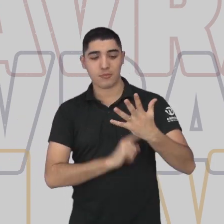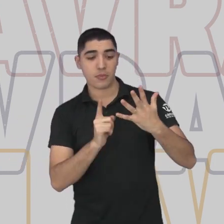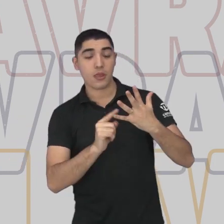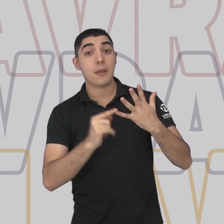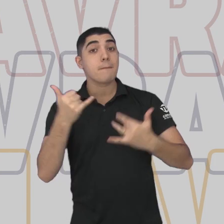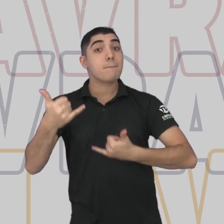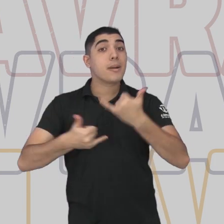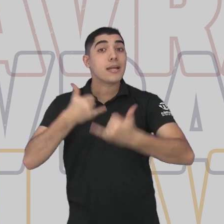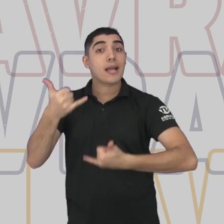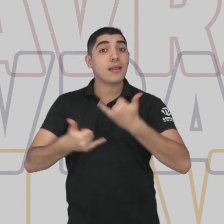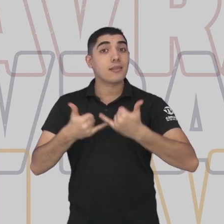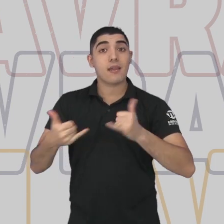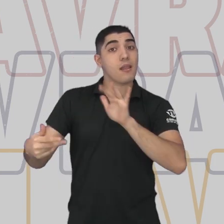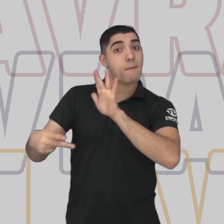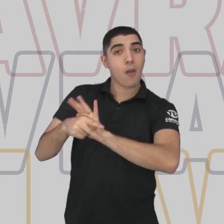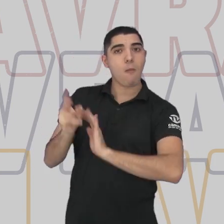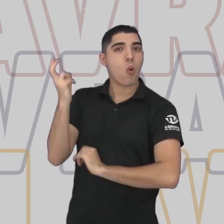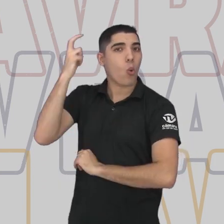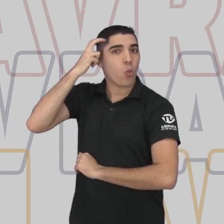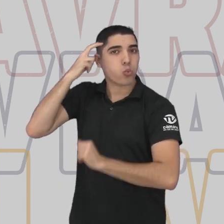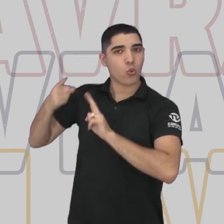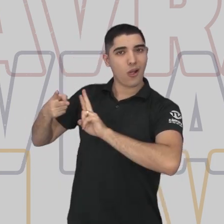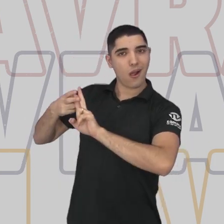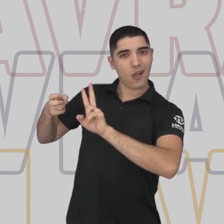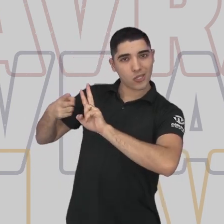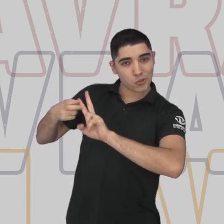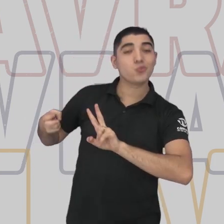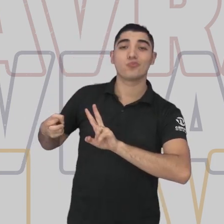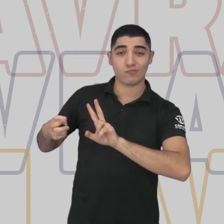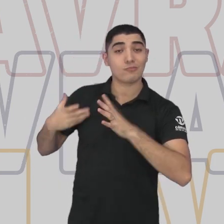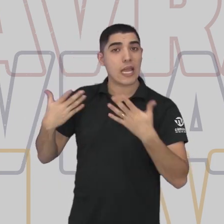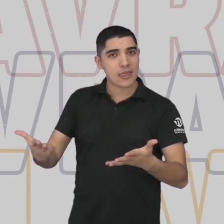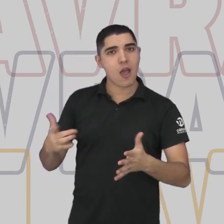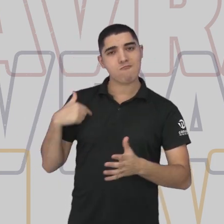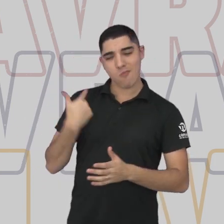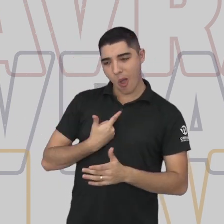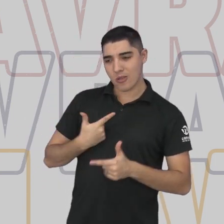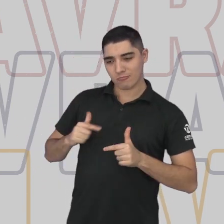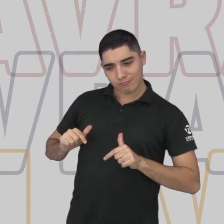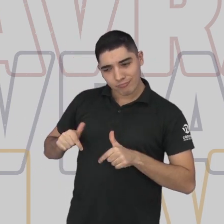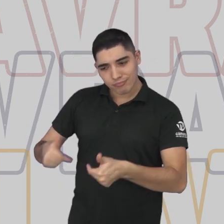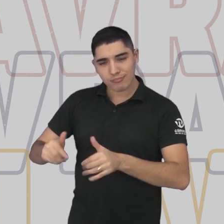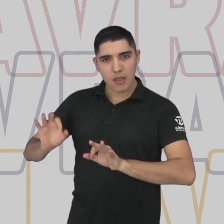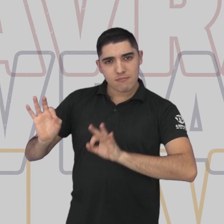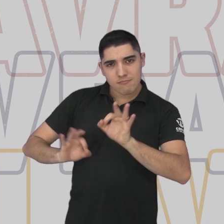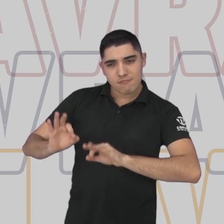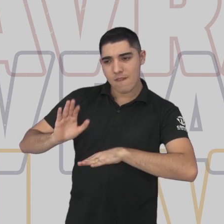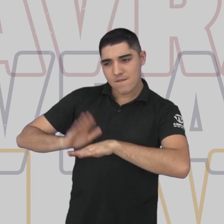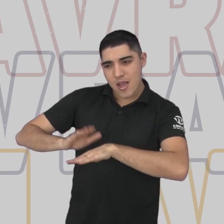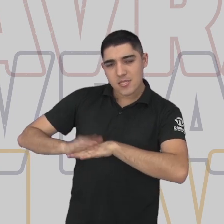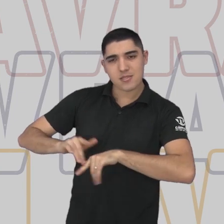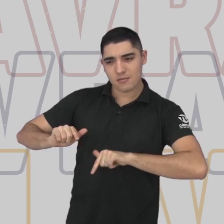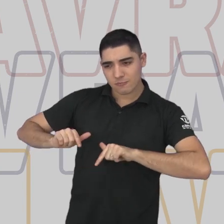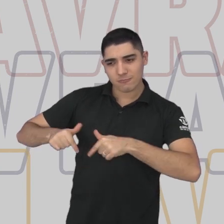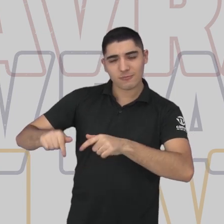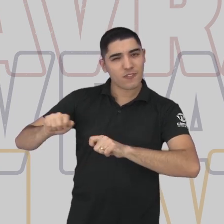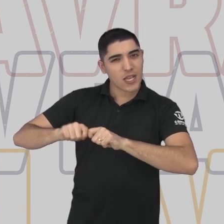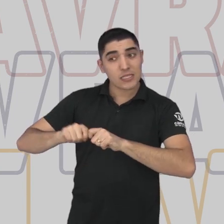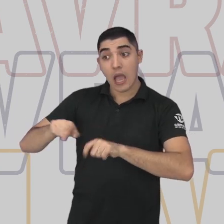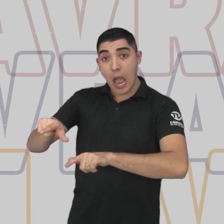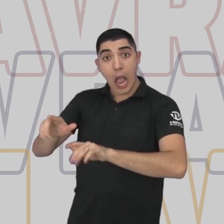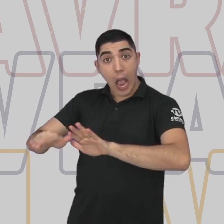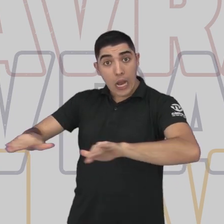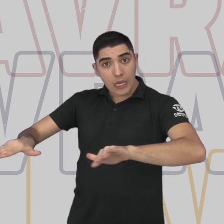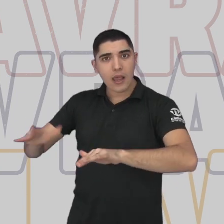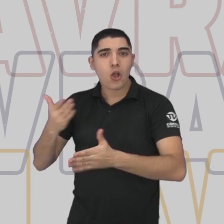uma brincadeira de índio, né? Então, isso a gente vai fazendo no evento, a criançada vai